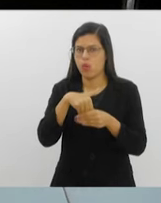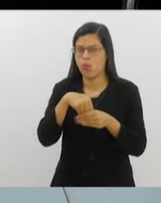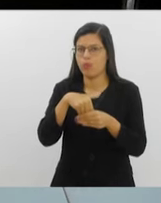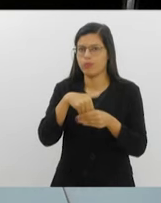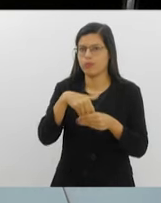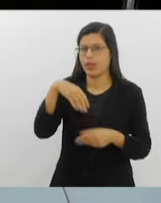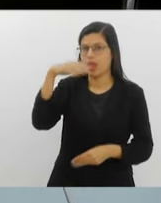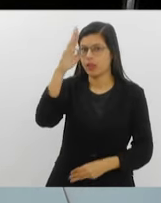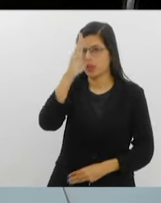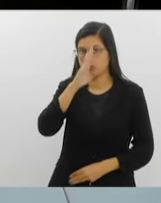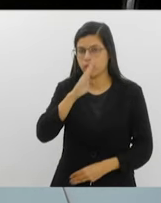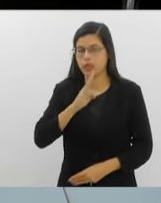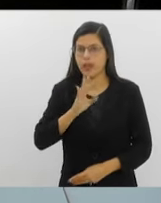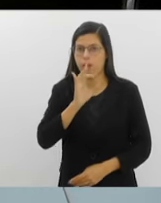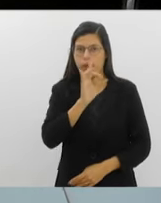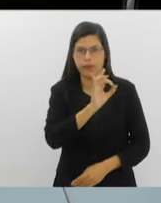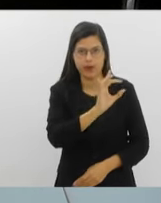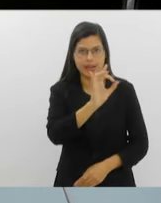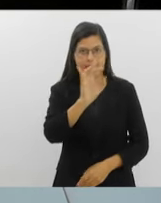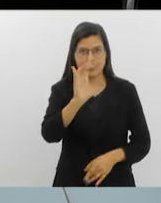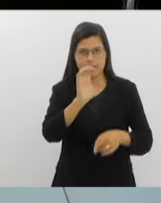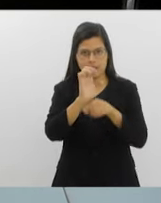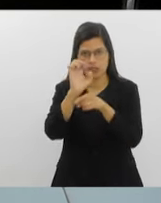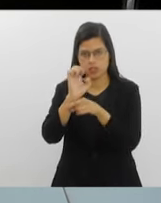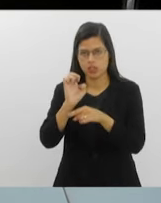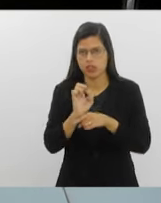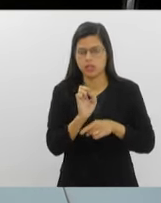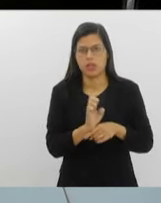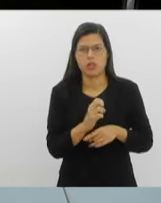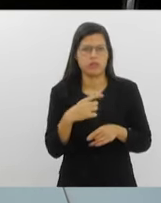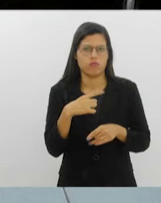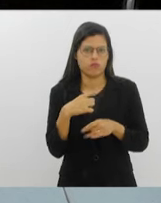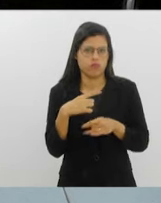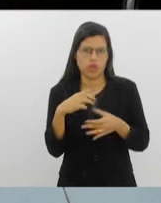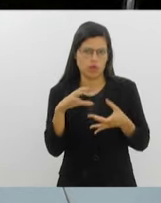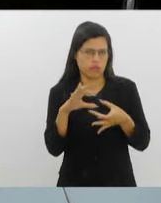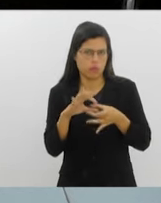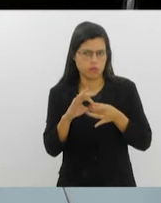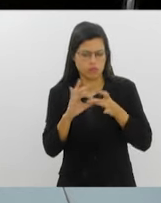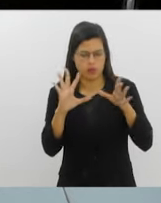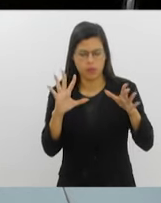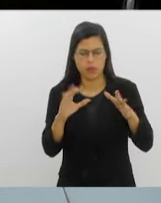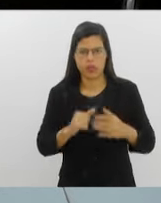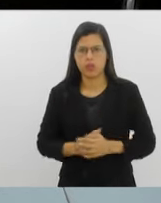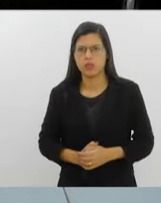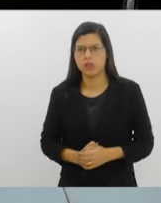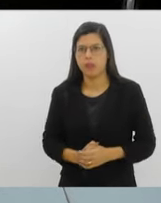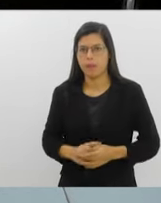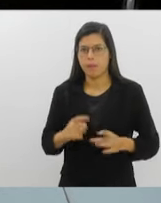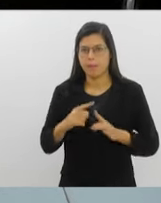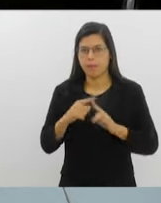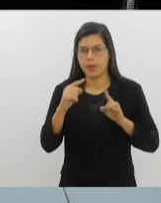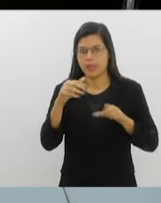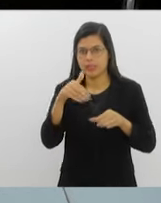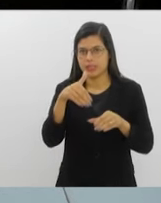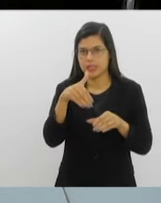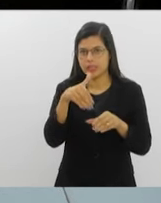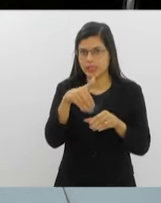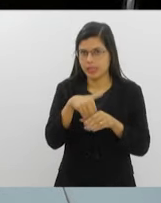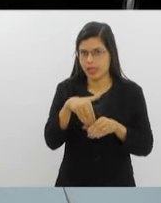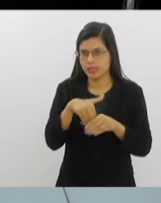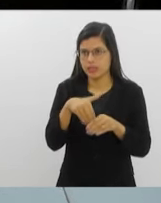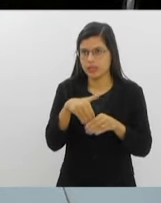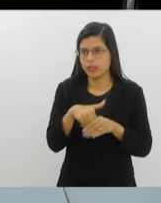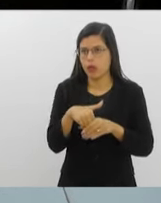Cada estado tem a sua autonomia, consoante o Pacto Federativo. Mas, sendo eleições nacionais,